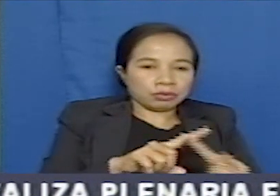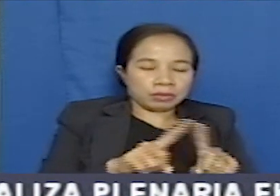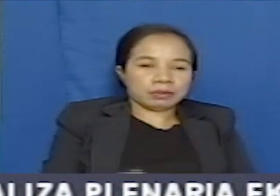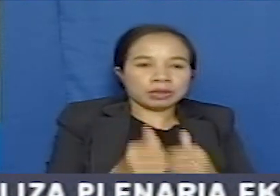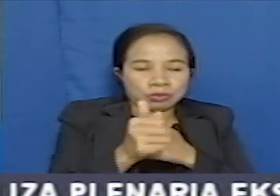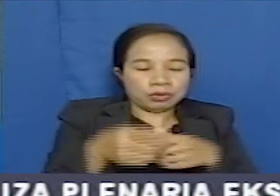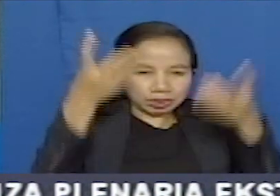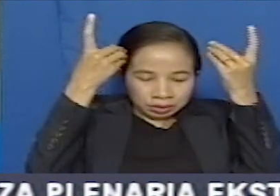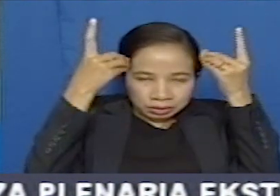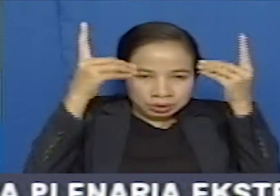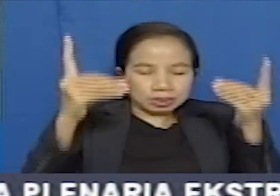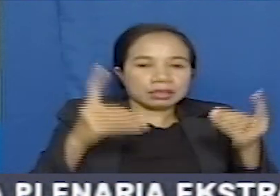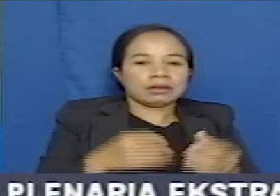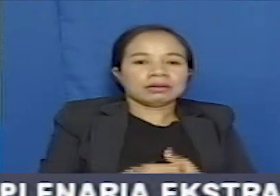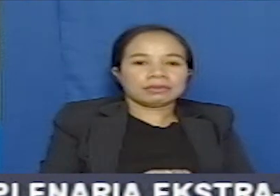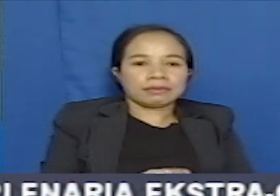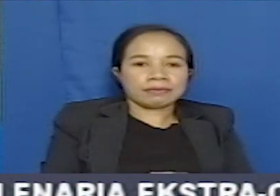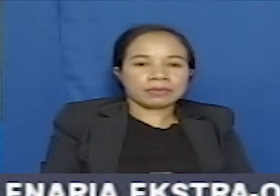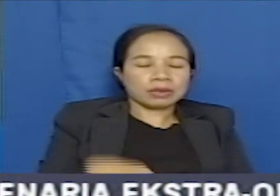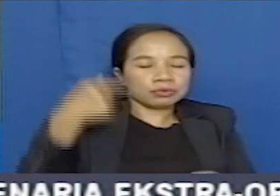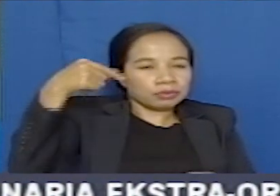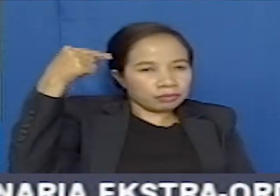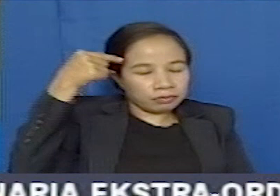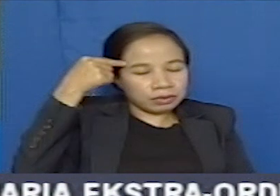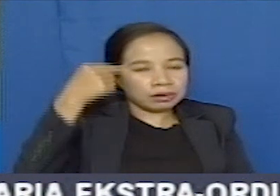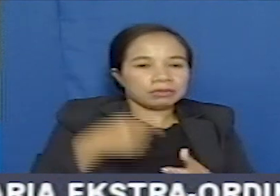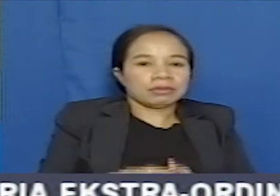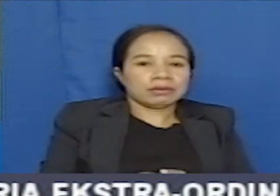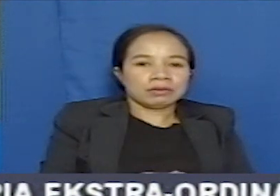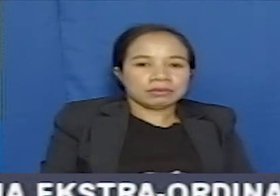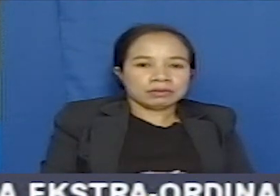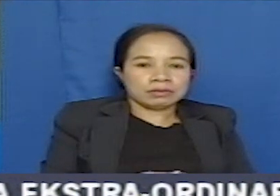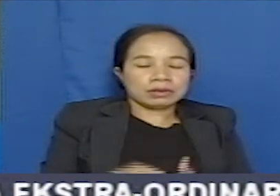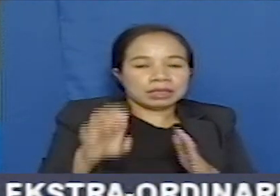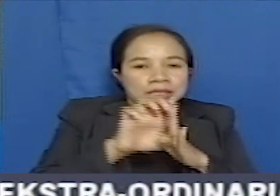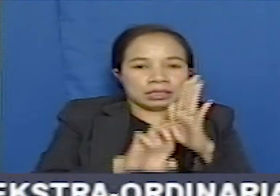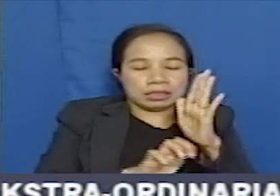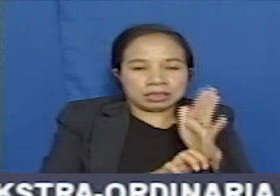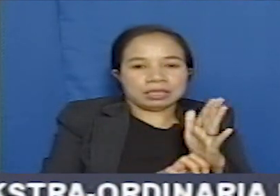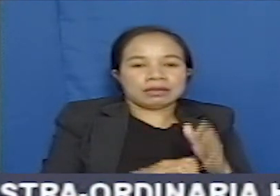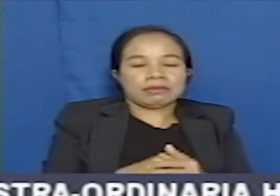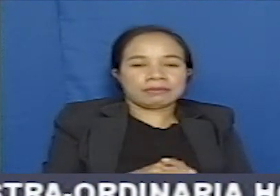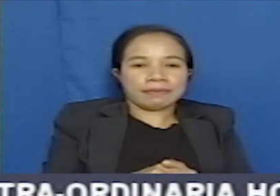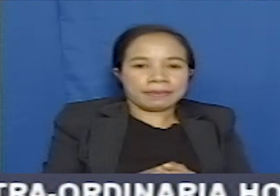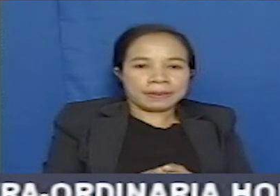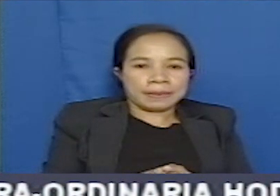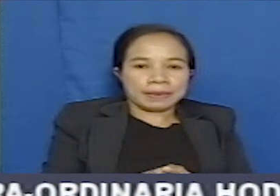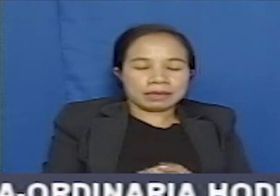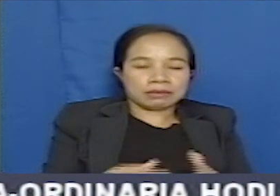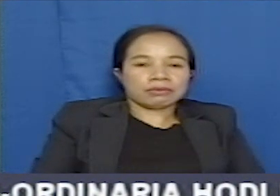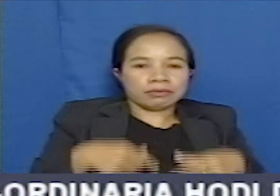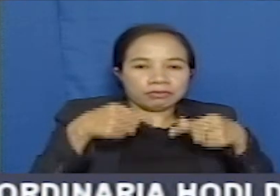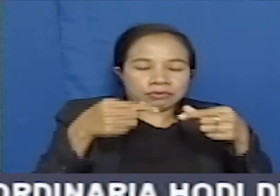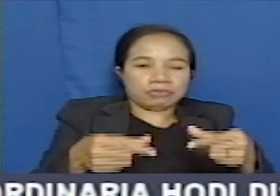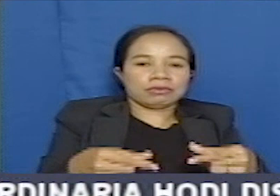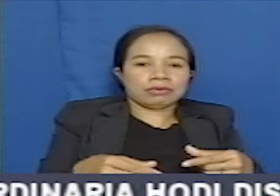não é decisão do governo, Estado, nem os raios, nem os atributos que tem a